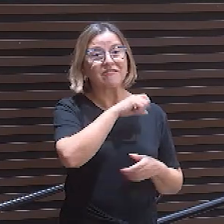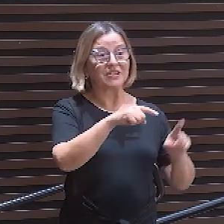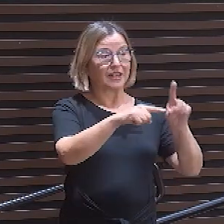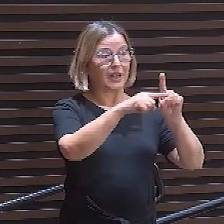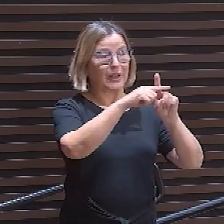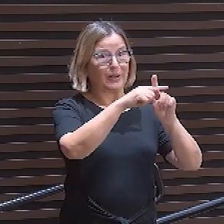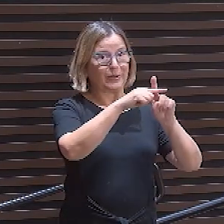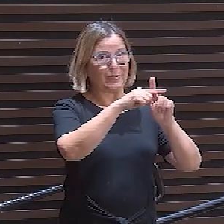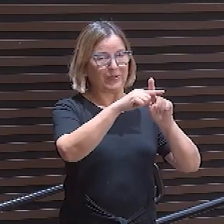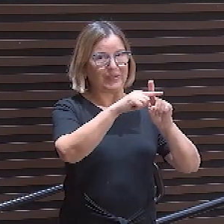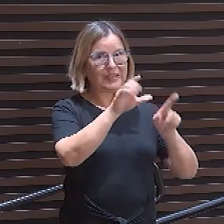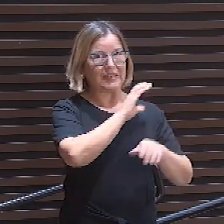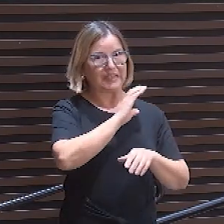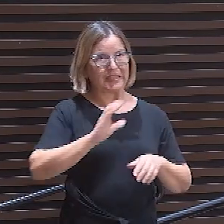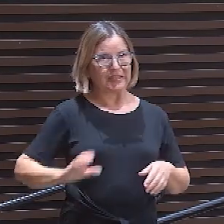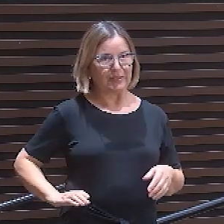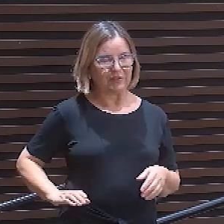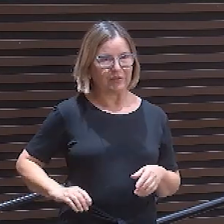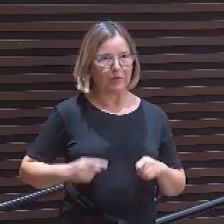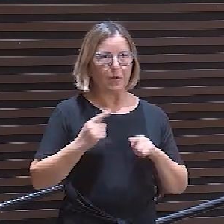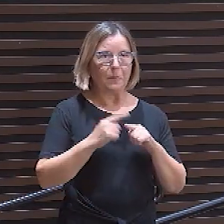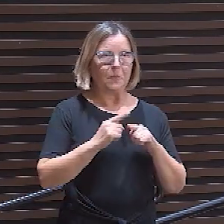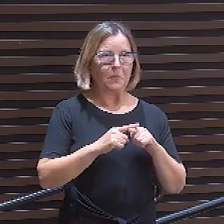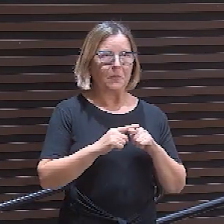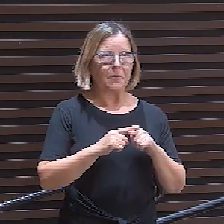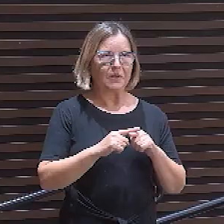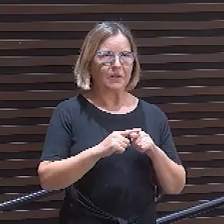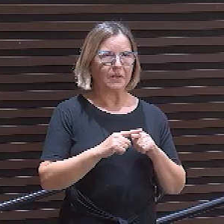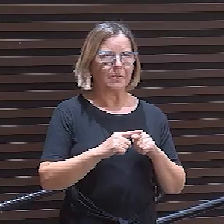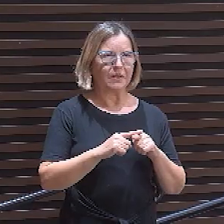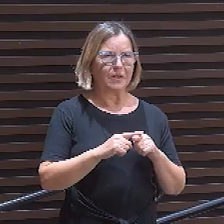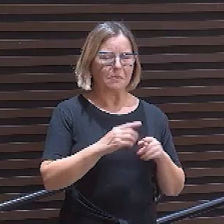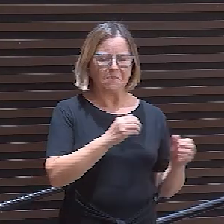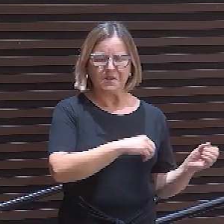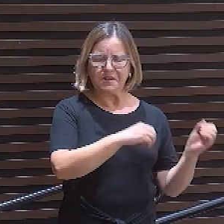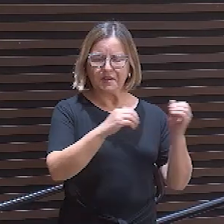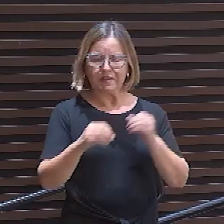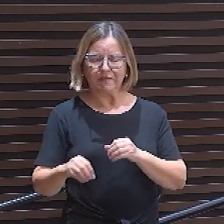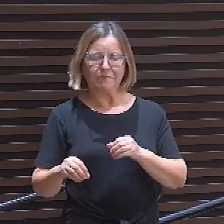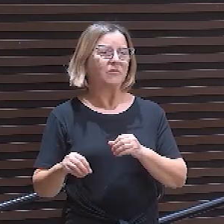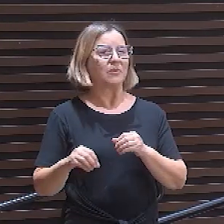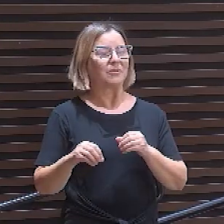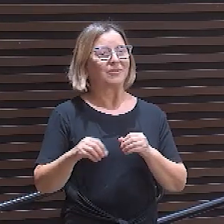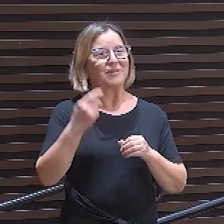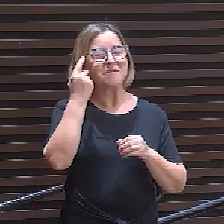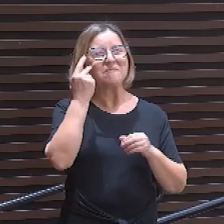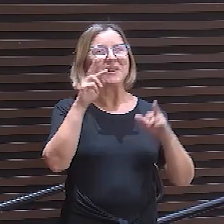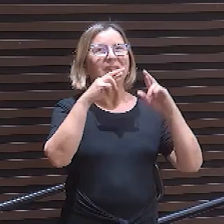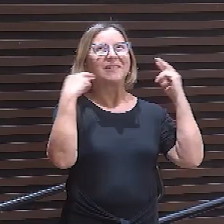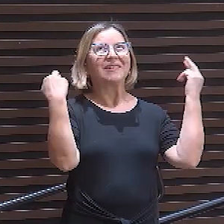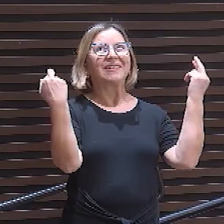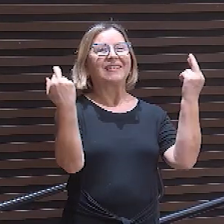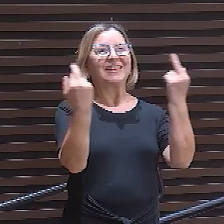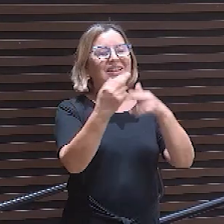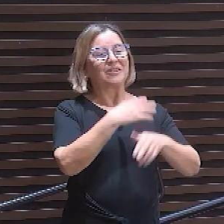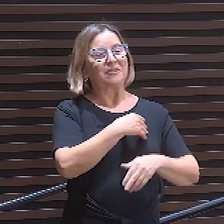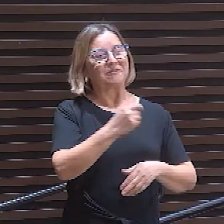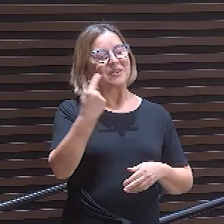trevas e me transportou para o reino do Filho do seu amor. Isto é maravilhoso.